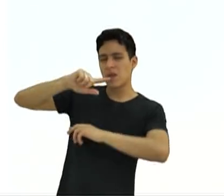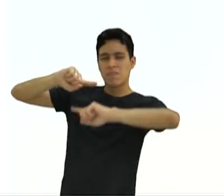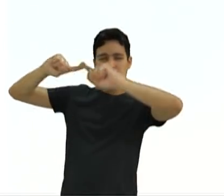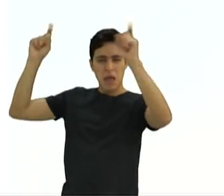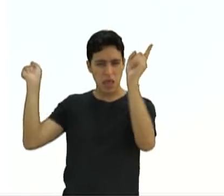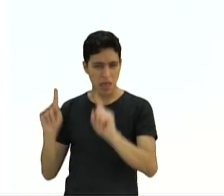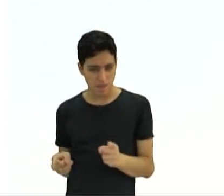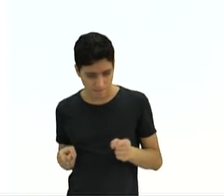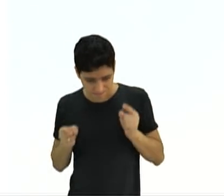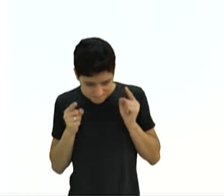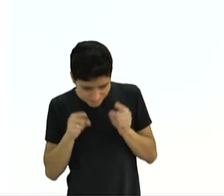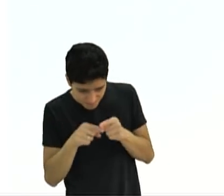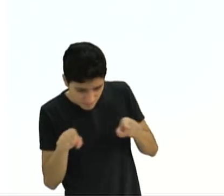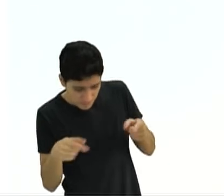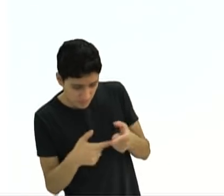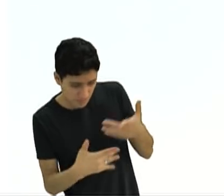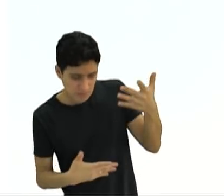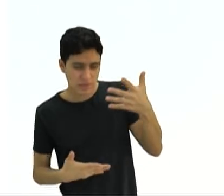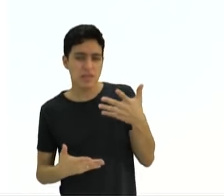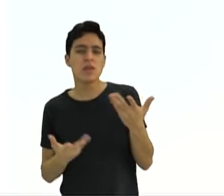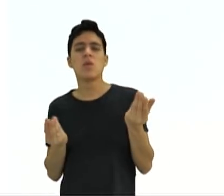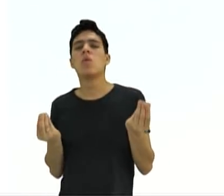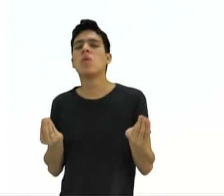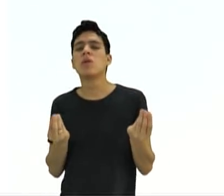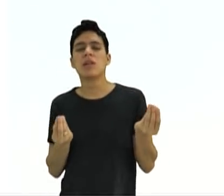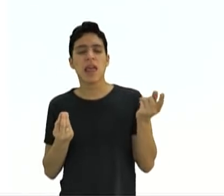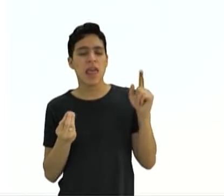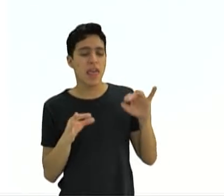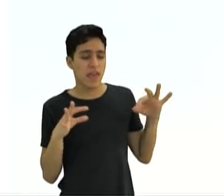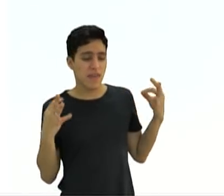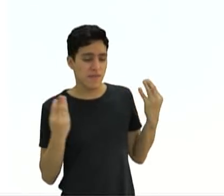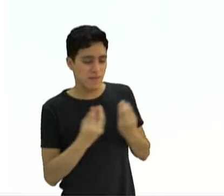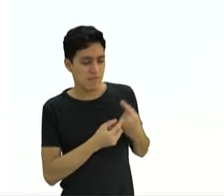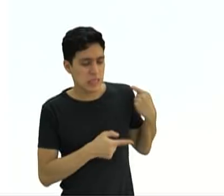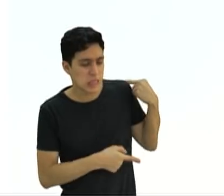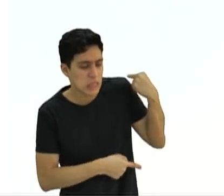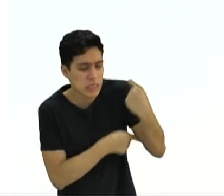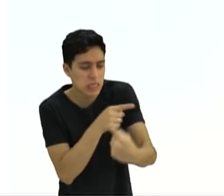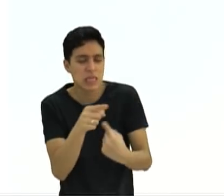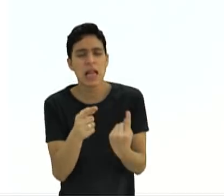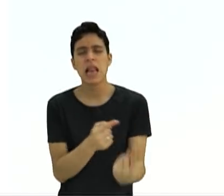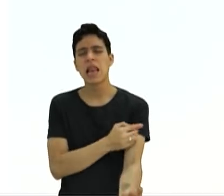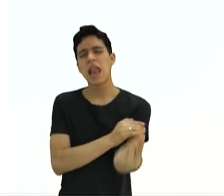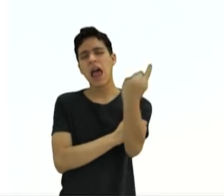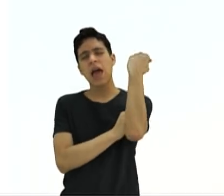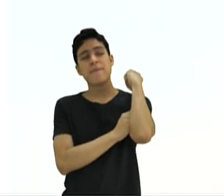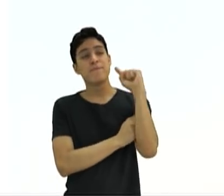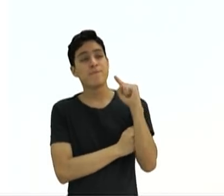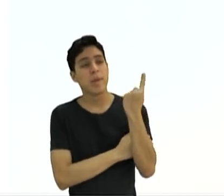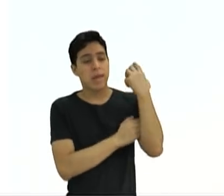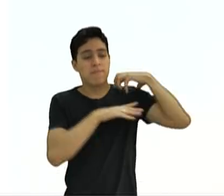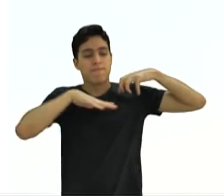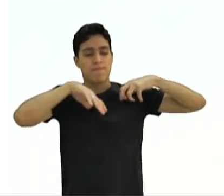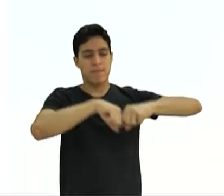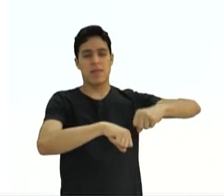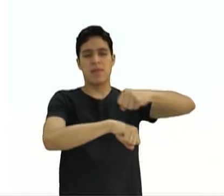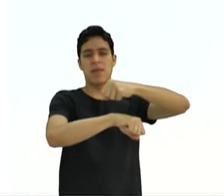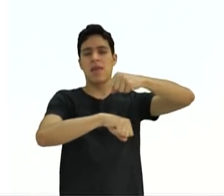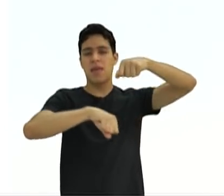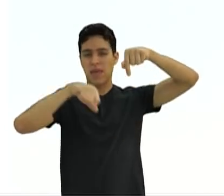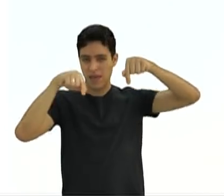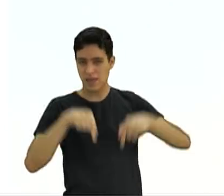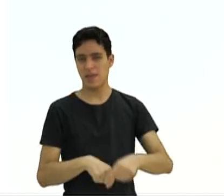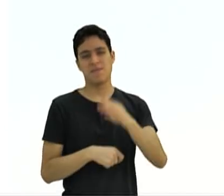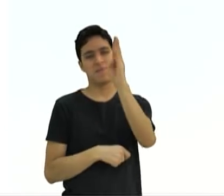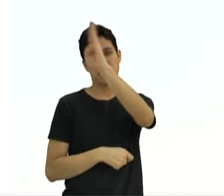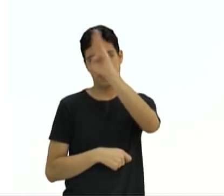Essa música é interpretada pelos descendentes de povos que foram os primeiros habitantes da nossa terra. Então, olha